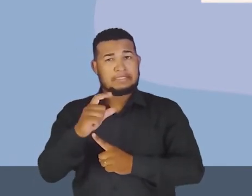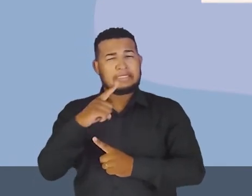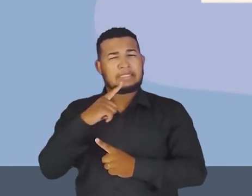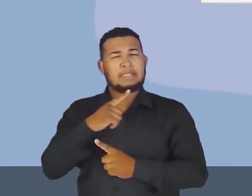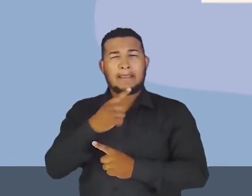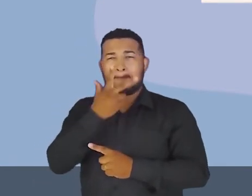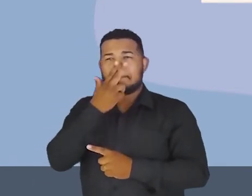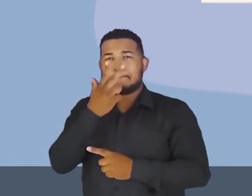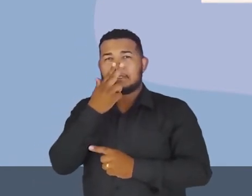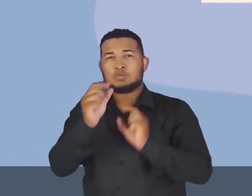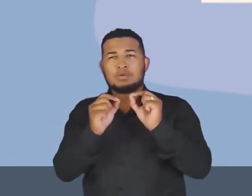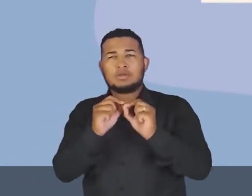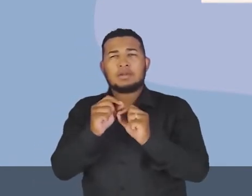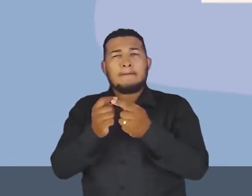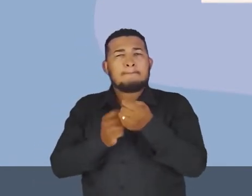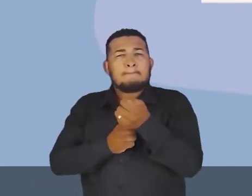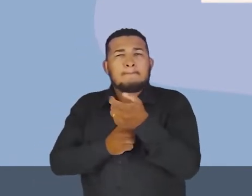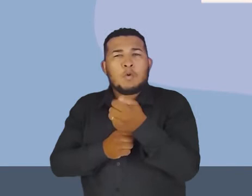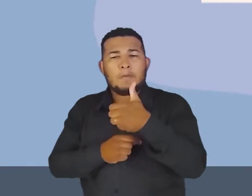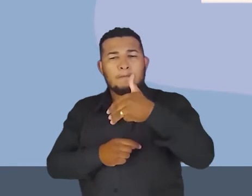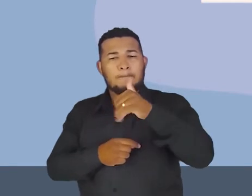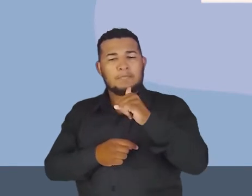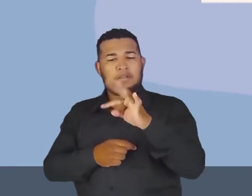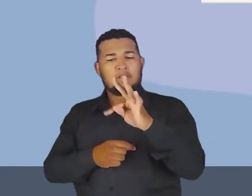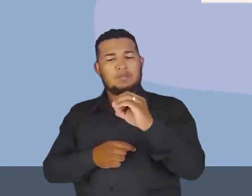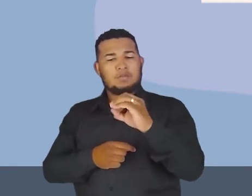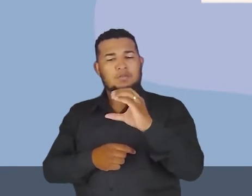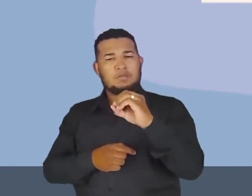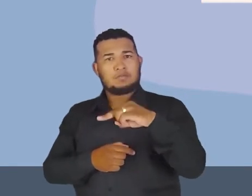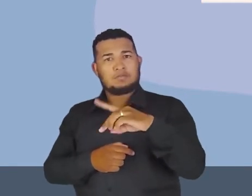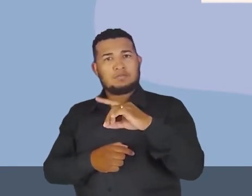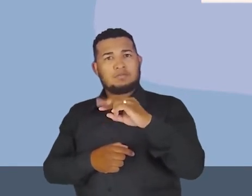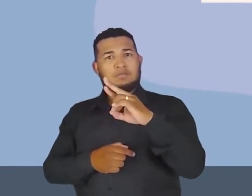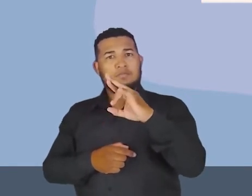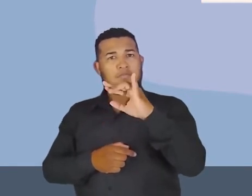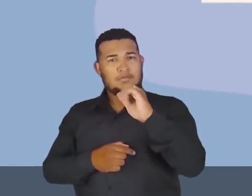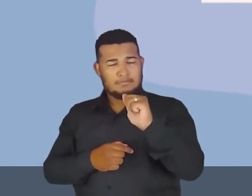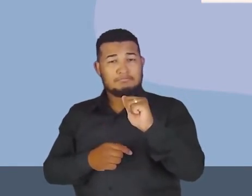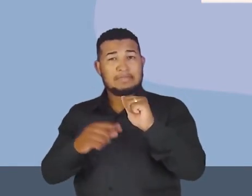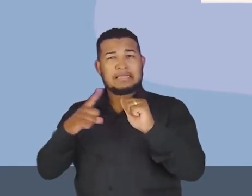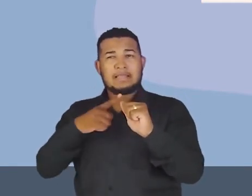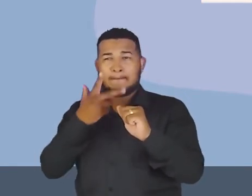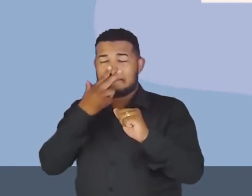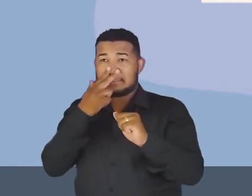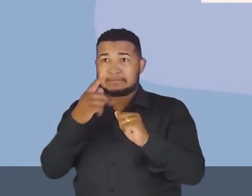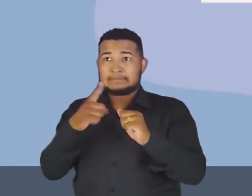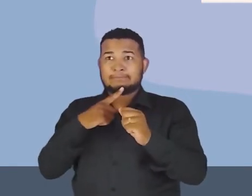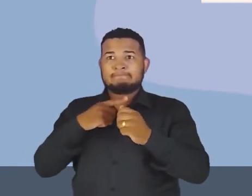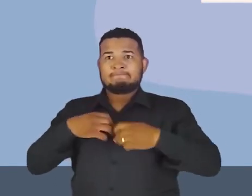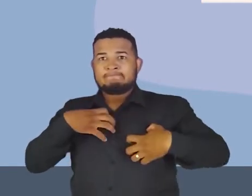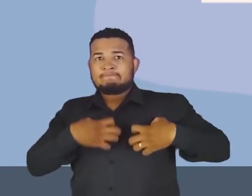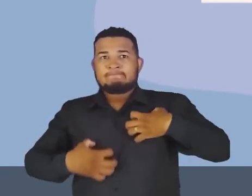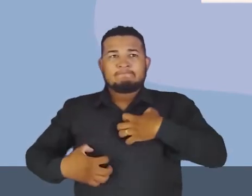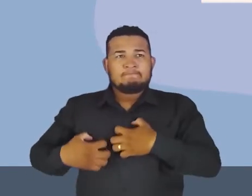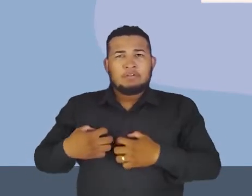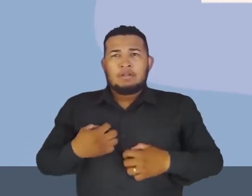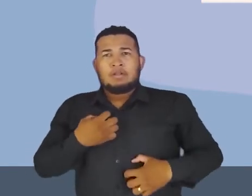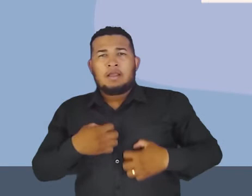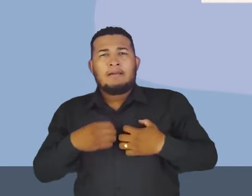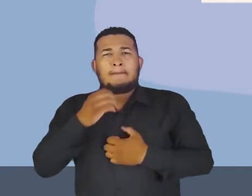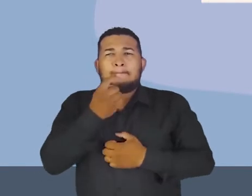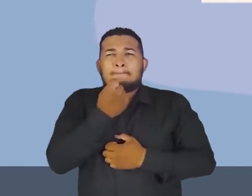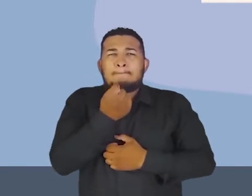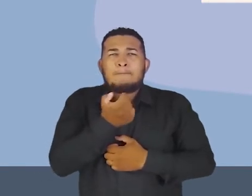conter uma pequena quantidade de mitocôndrias. Isso faz com que o adipócito ele tenha um metabolismo muito